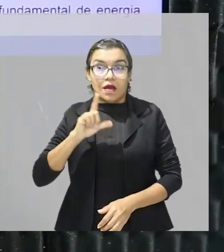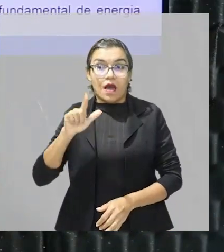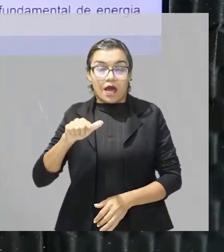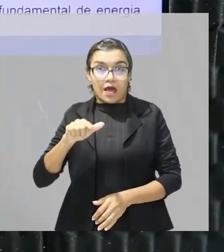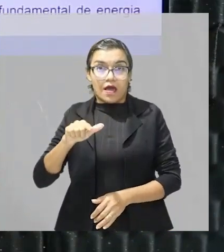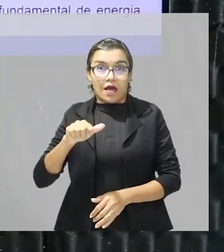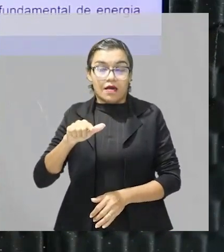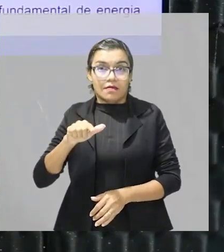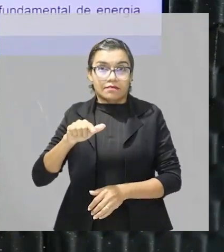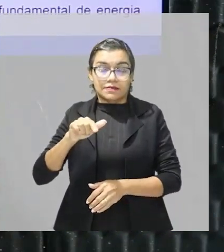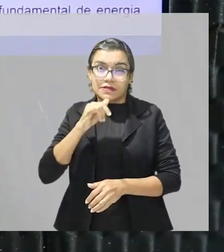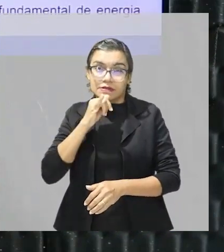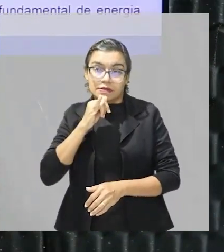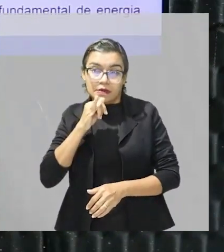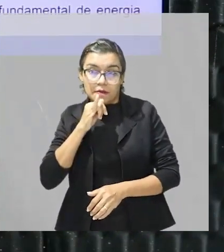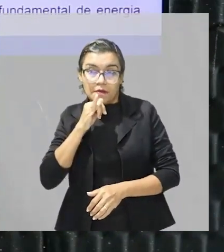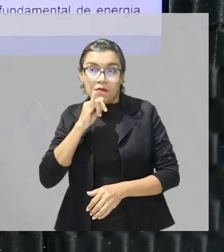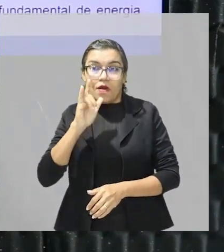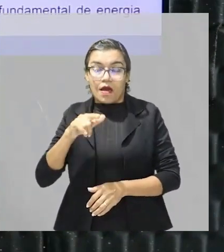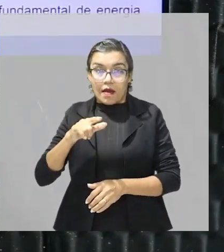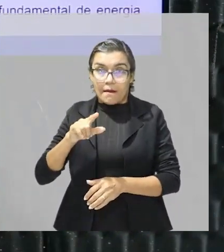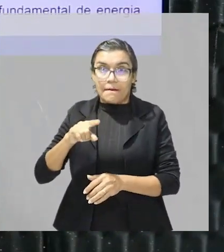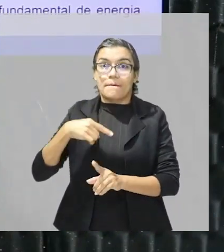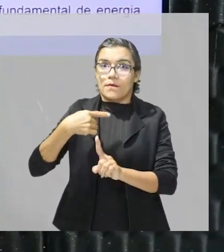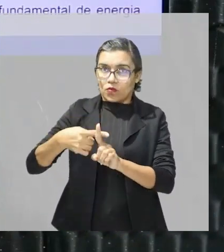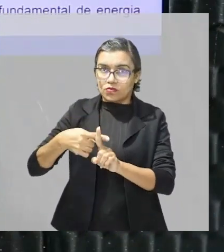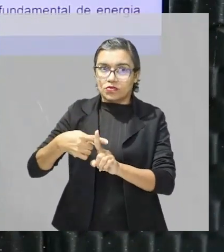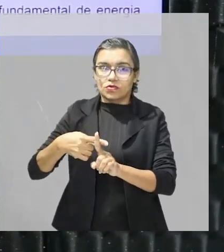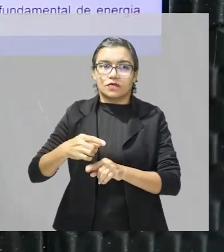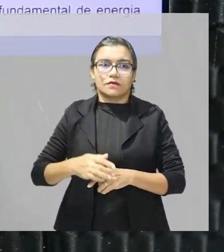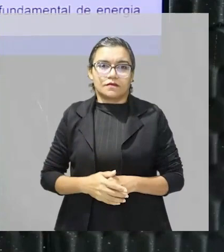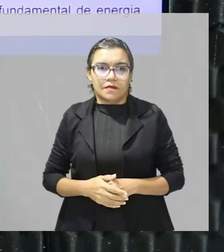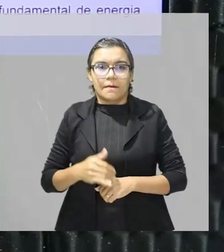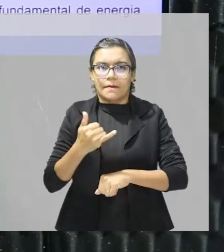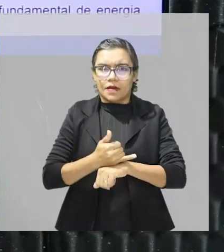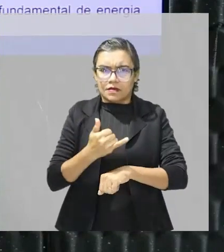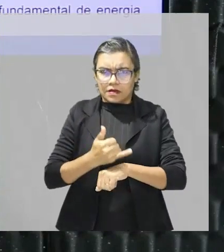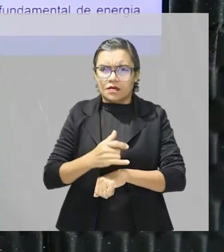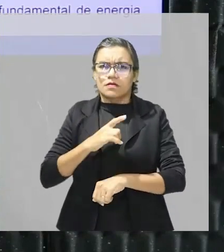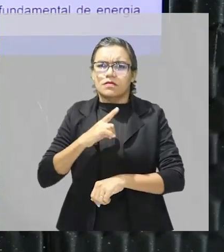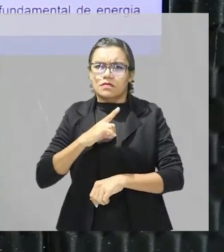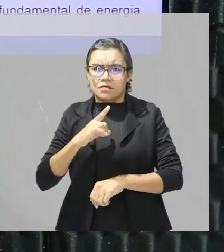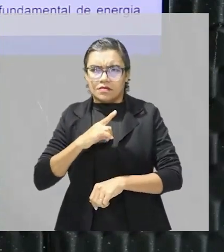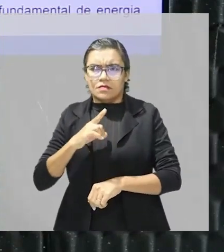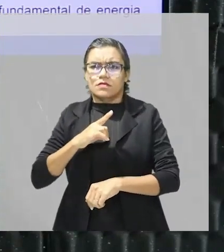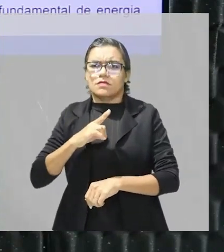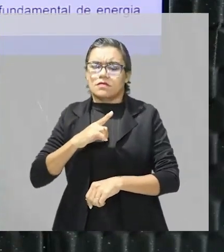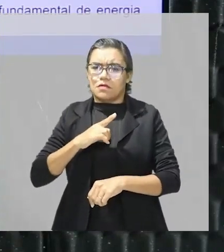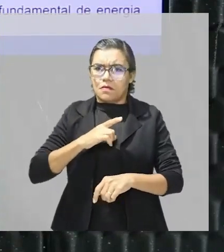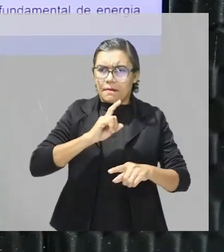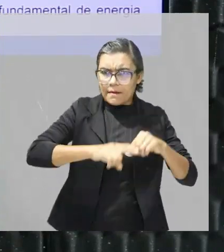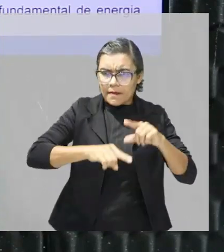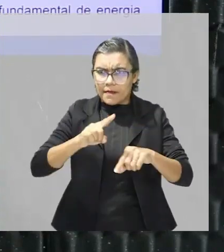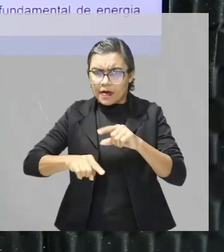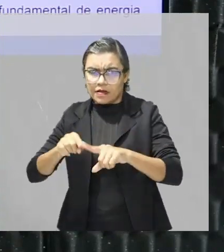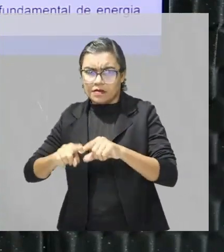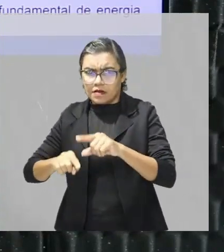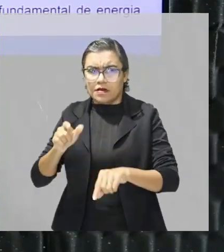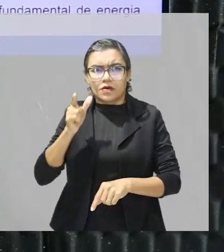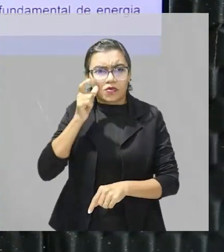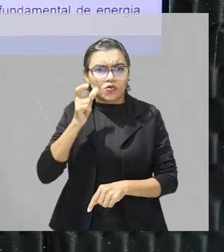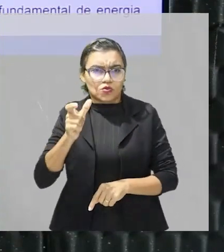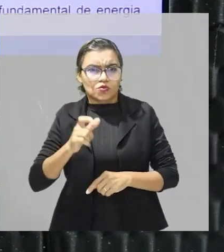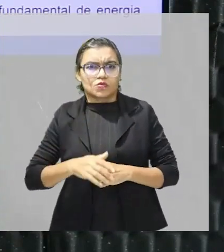positivo então alguns metálicos ao introduzir uma pequena quantidade de material de interesse